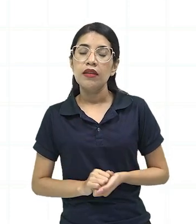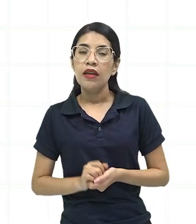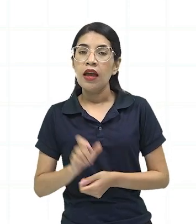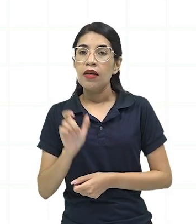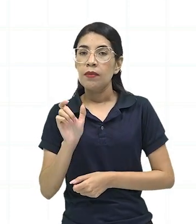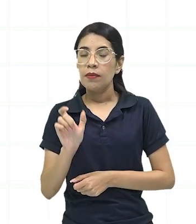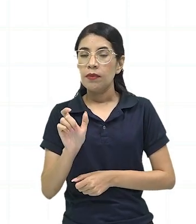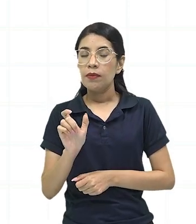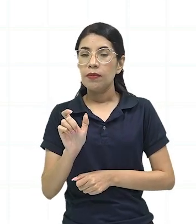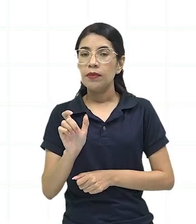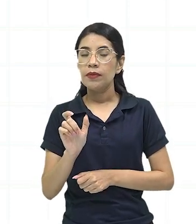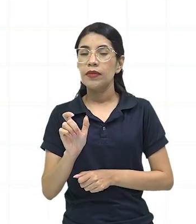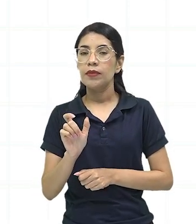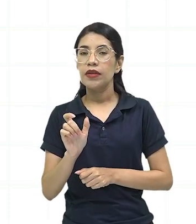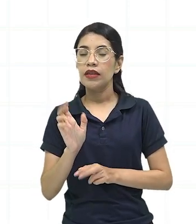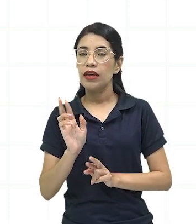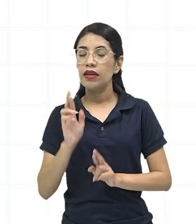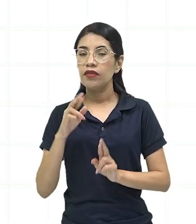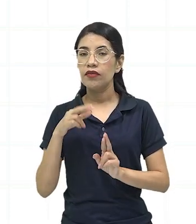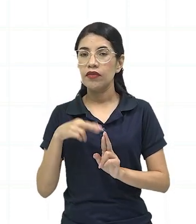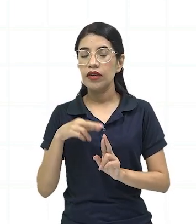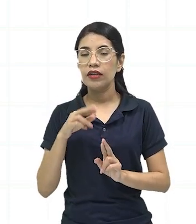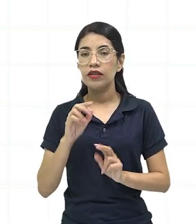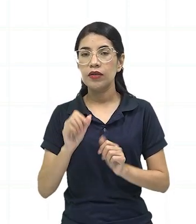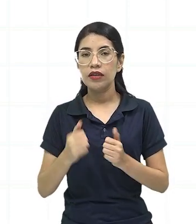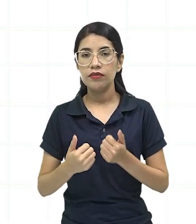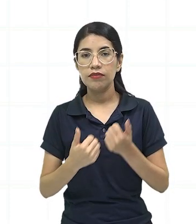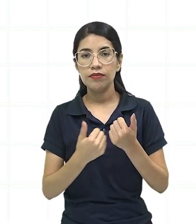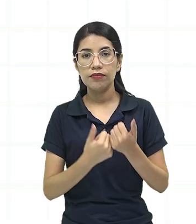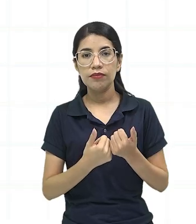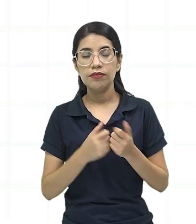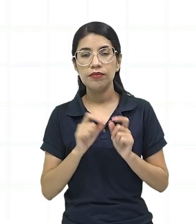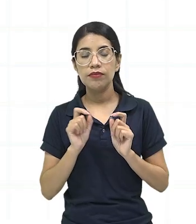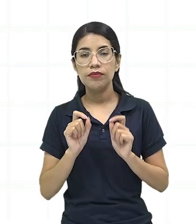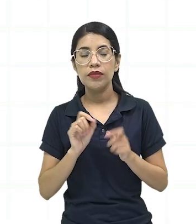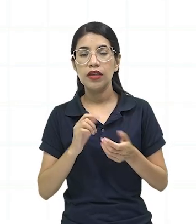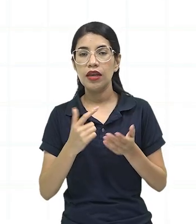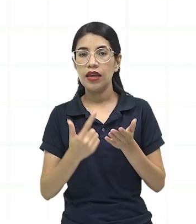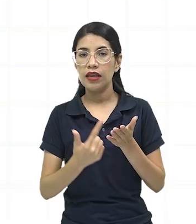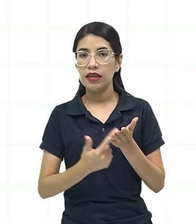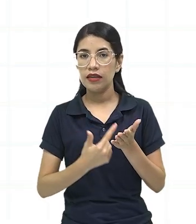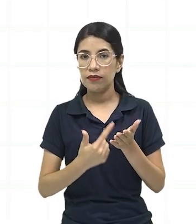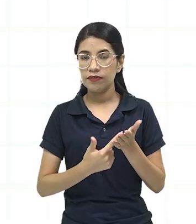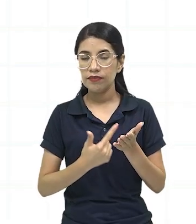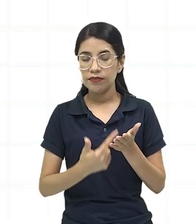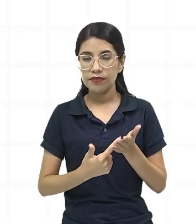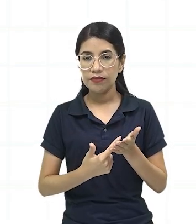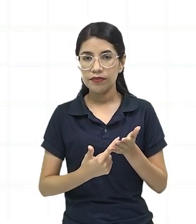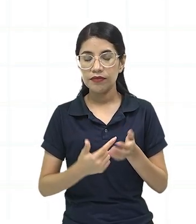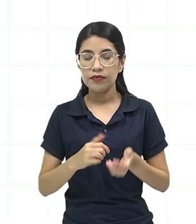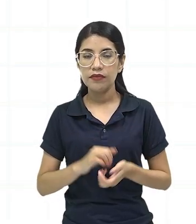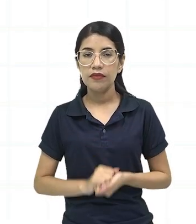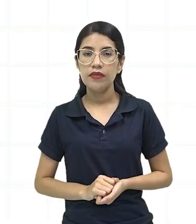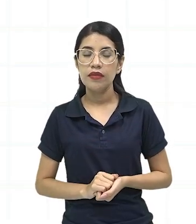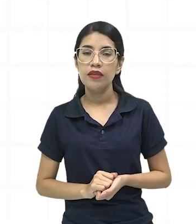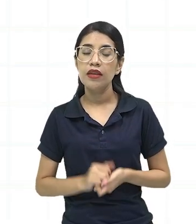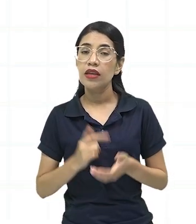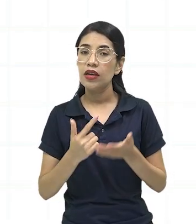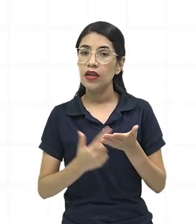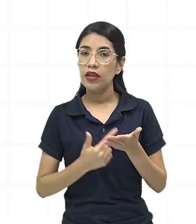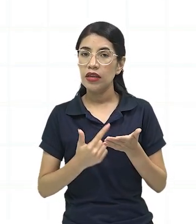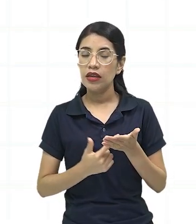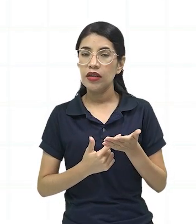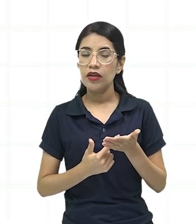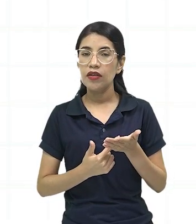o pronome está se referindo, está substituindo, é quem? Livro, né? E livro é um